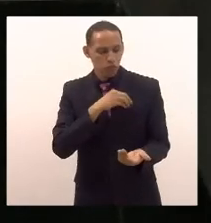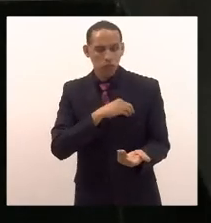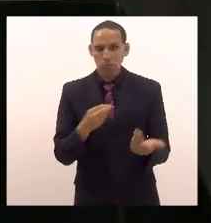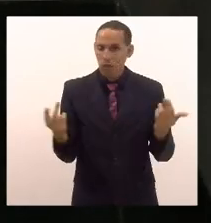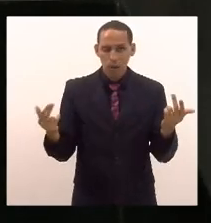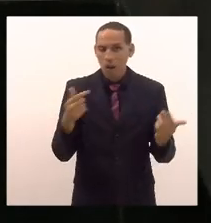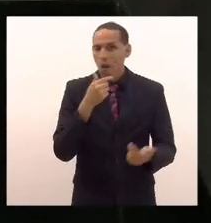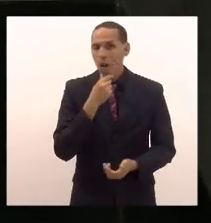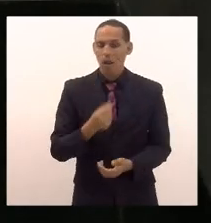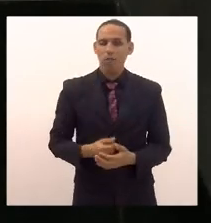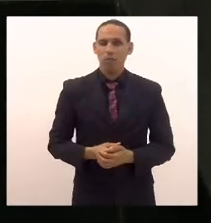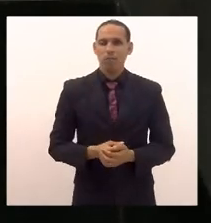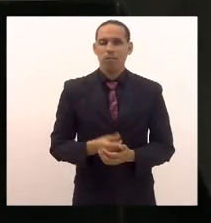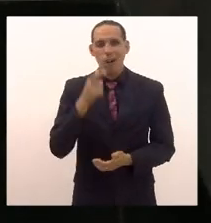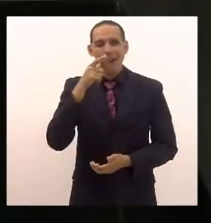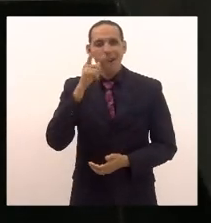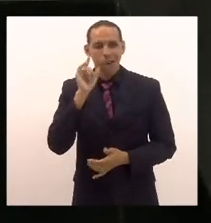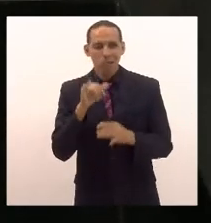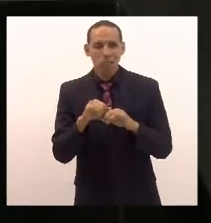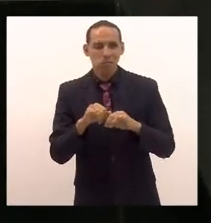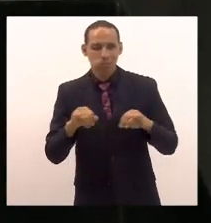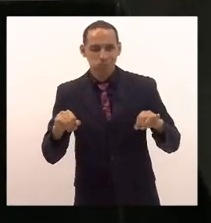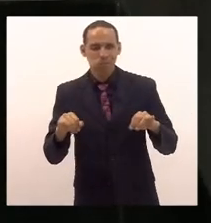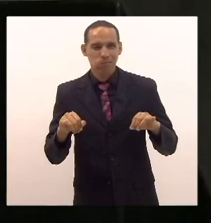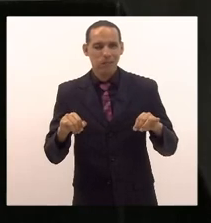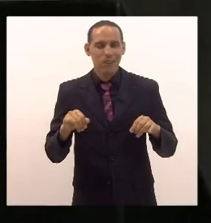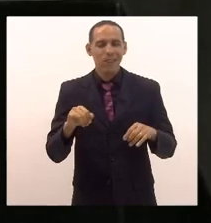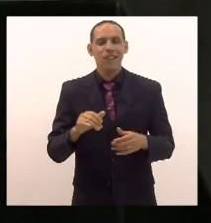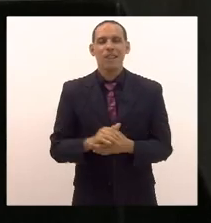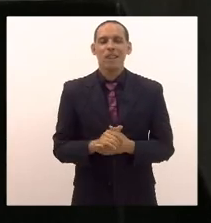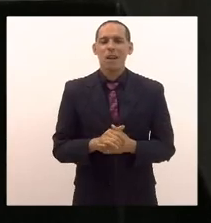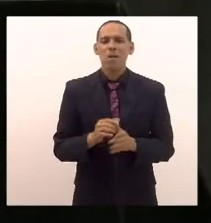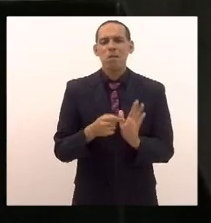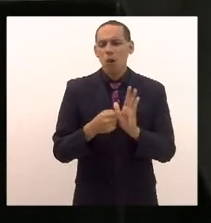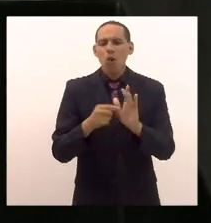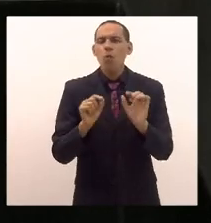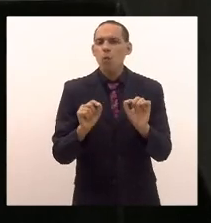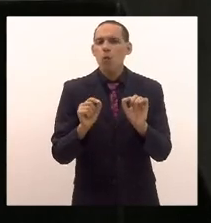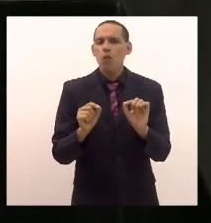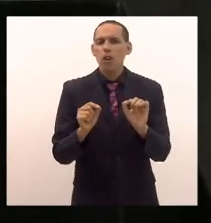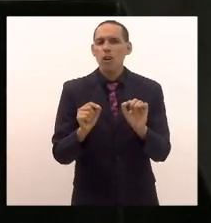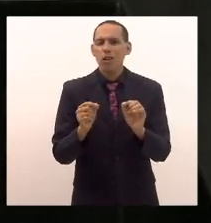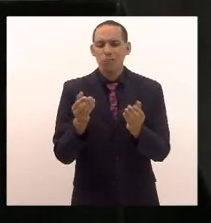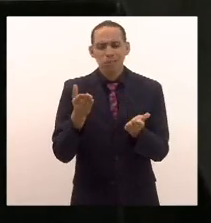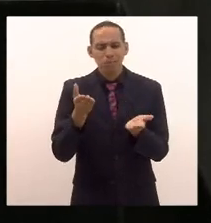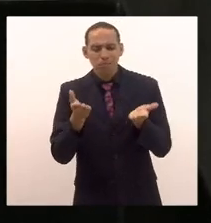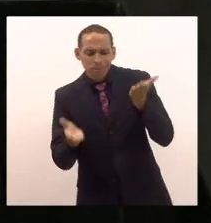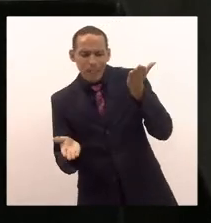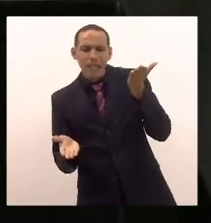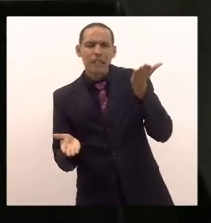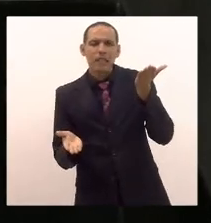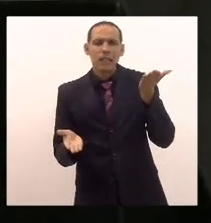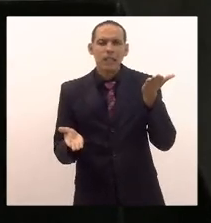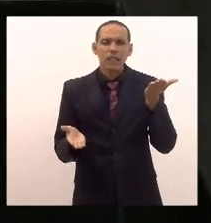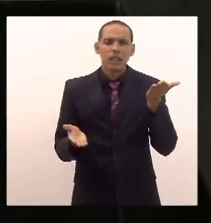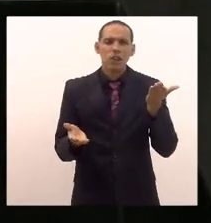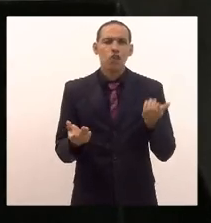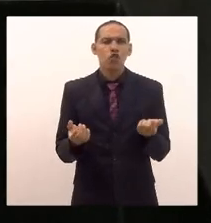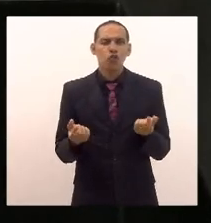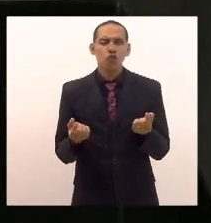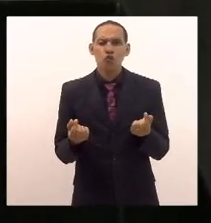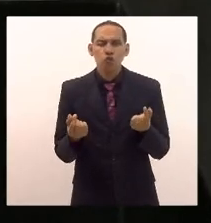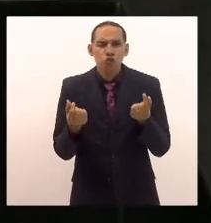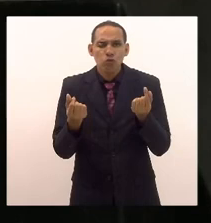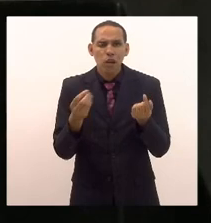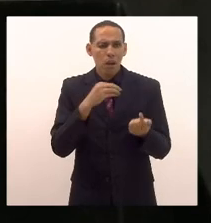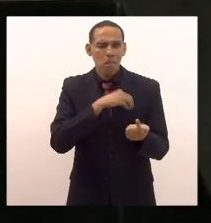no noticiário de ontem inclusive mostrou essa discrepância é da diferença dessa remuneração